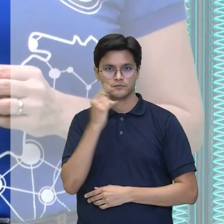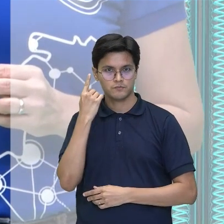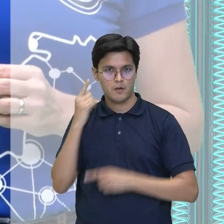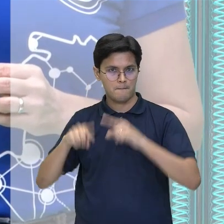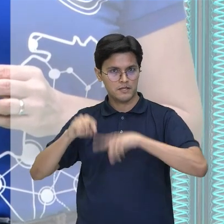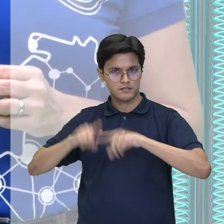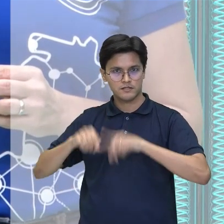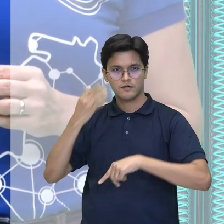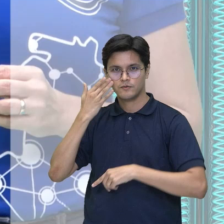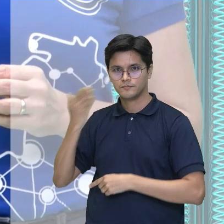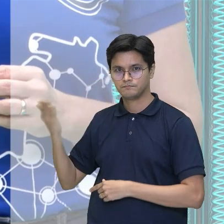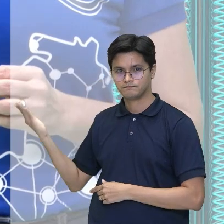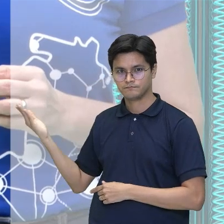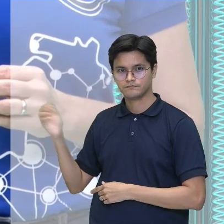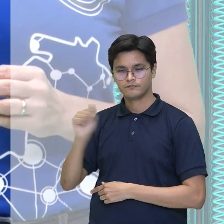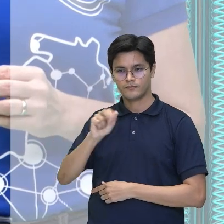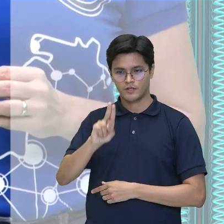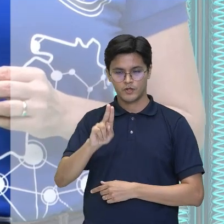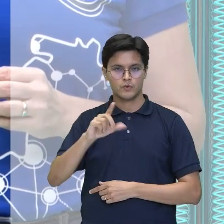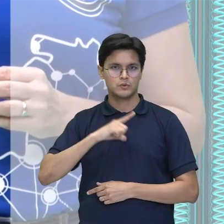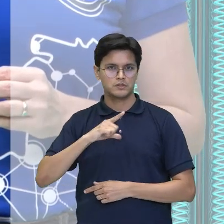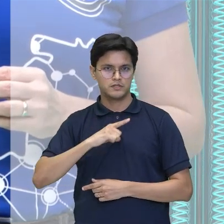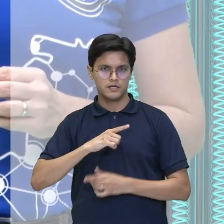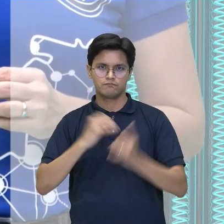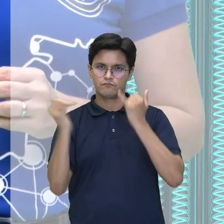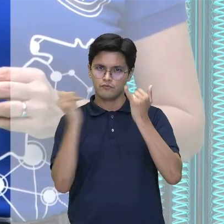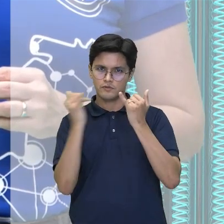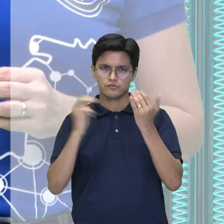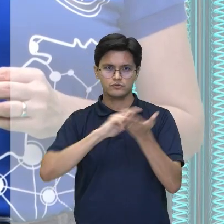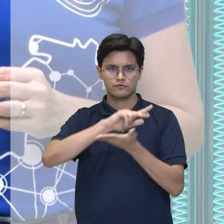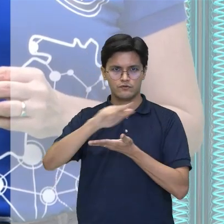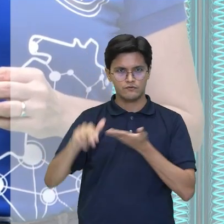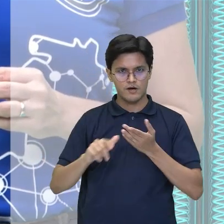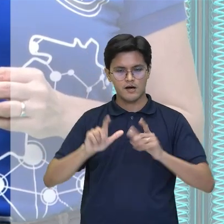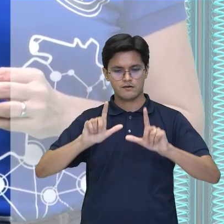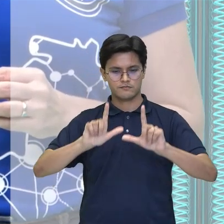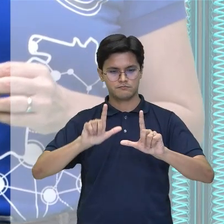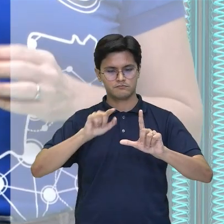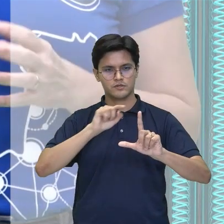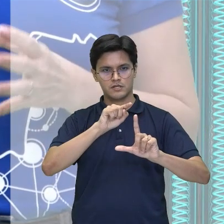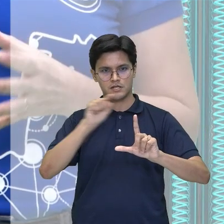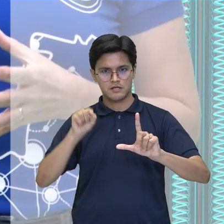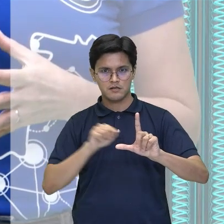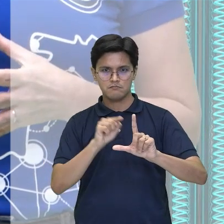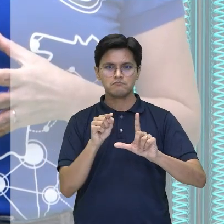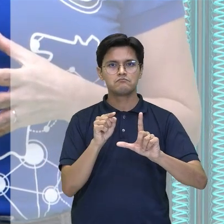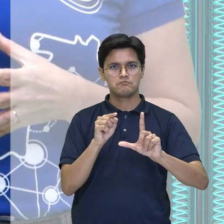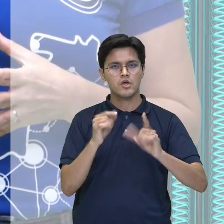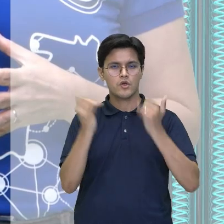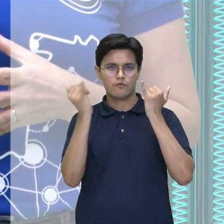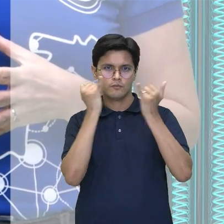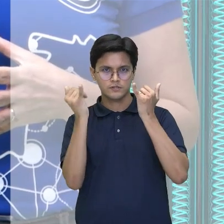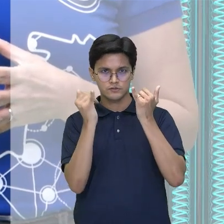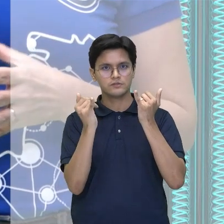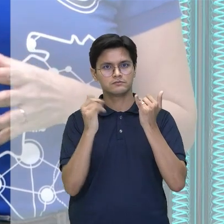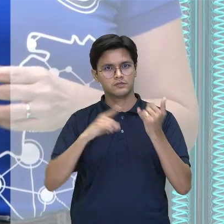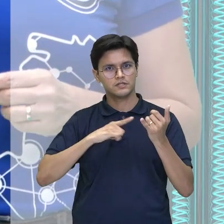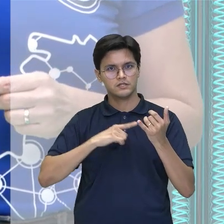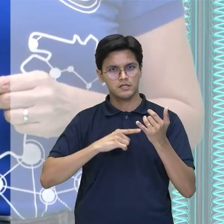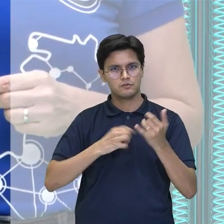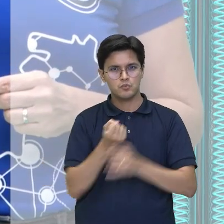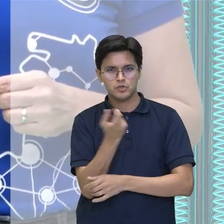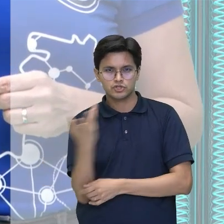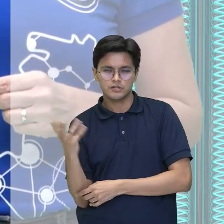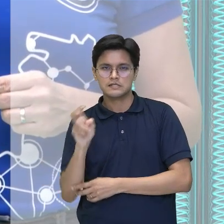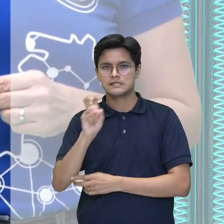nessa caixinha desse elemento tem várias informações. Ó, tem 1, 2, 3, 4, 5 informações,